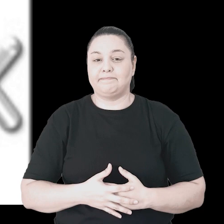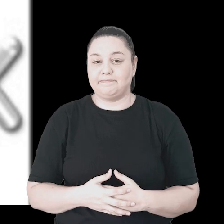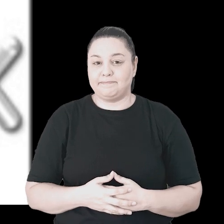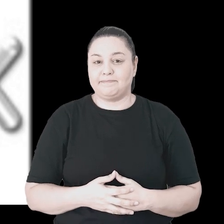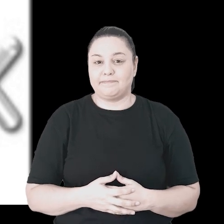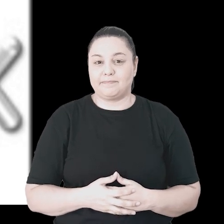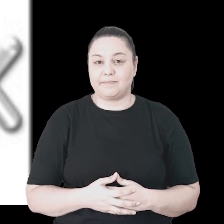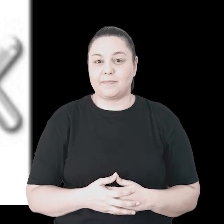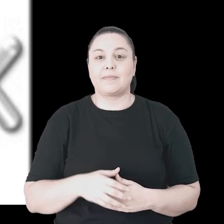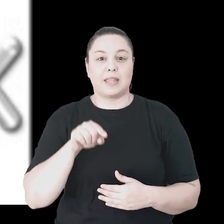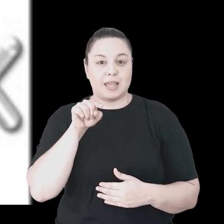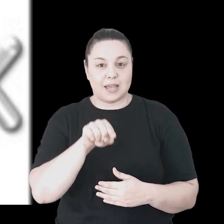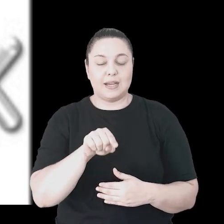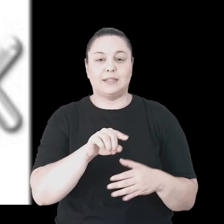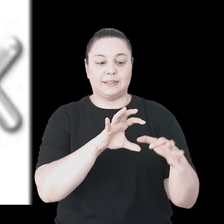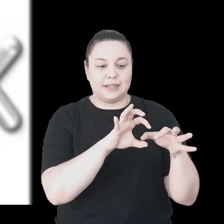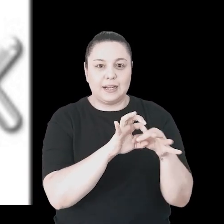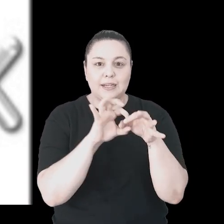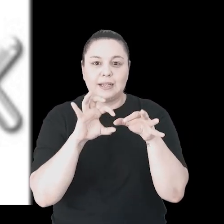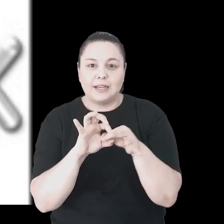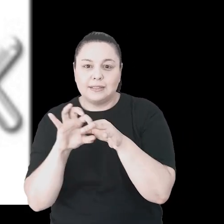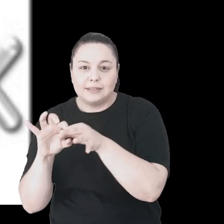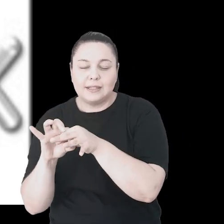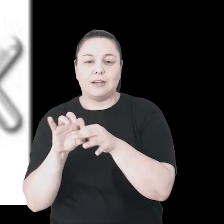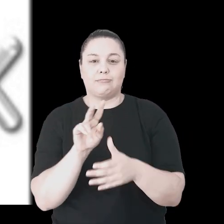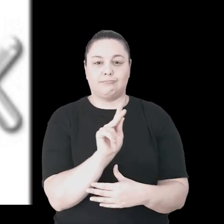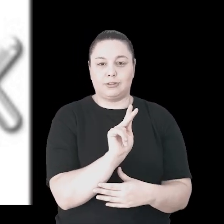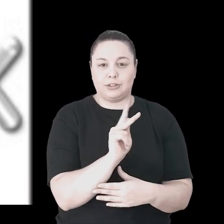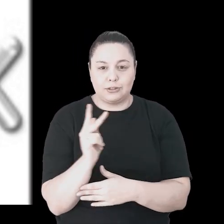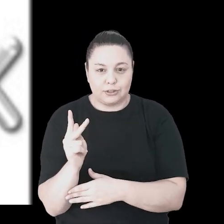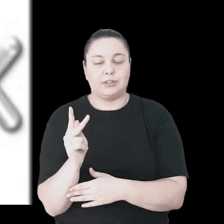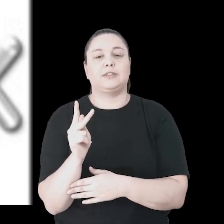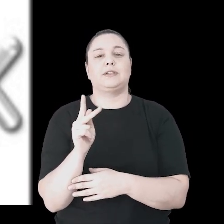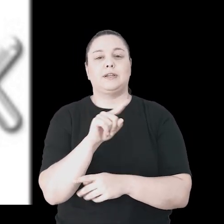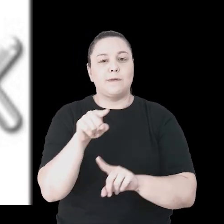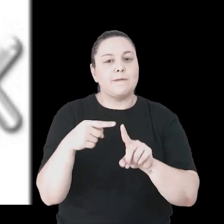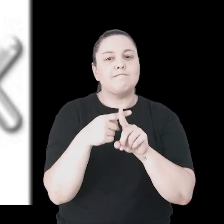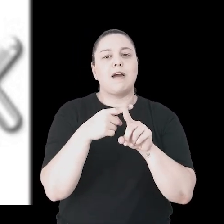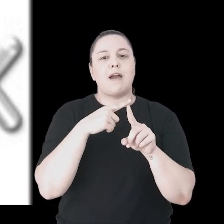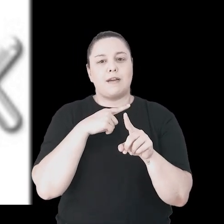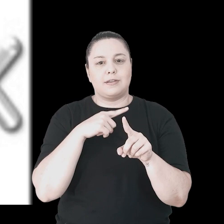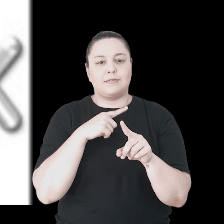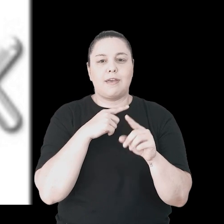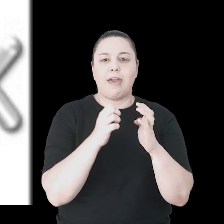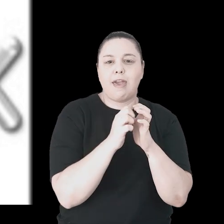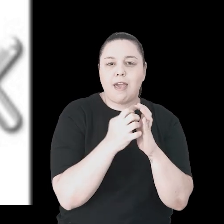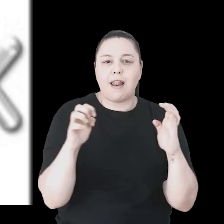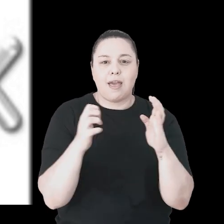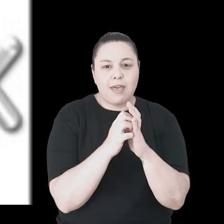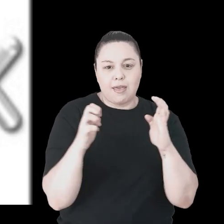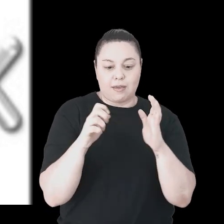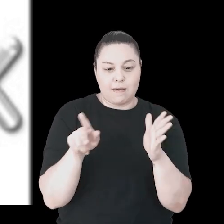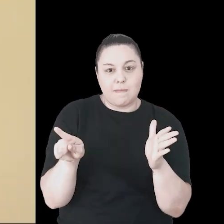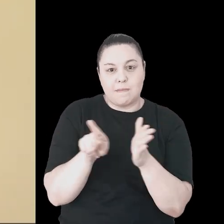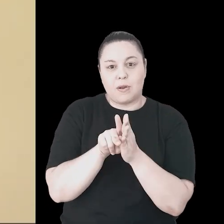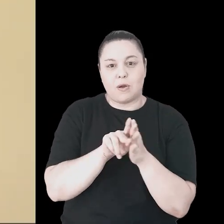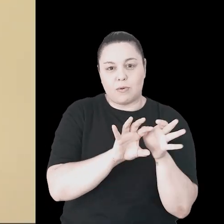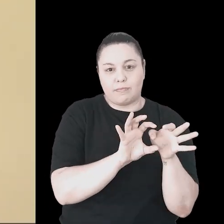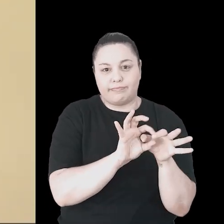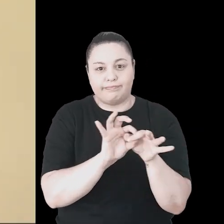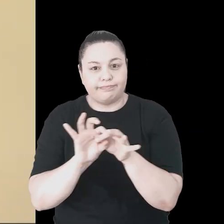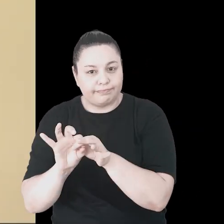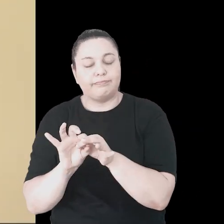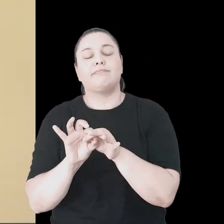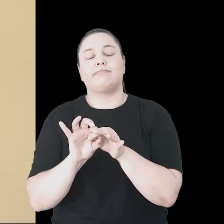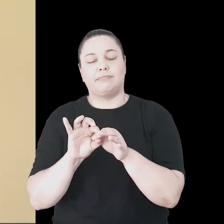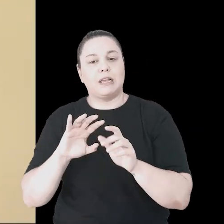de fenolato e formação do cromóforo. Uma rede de ligações de hidrogênio e as interações de empilhamento